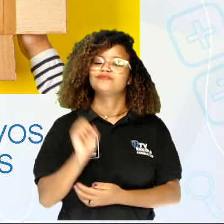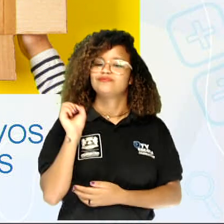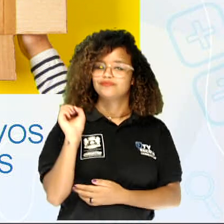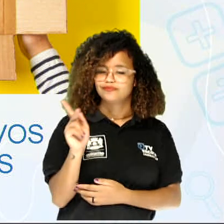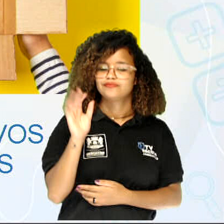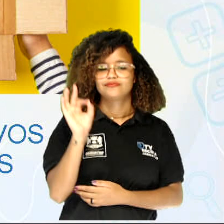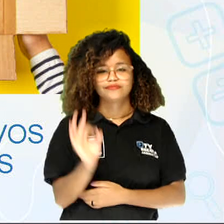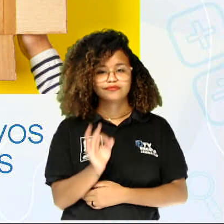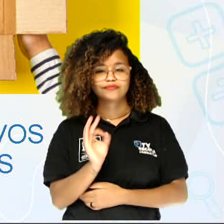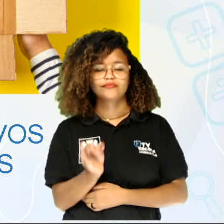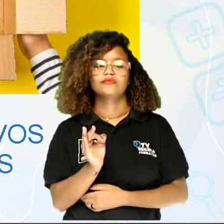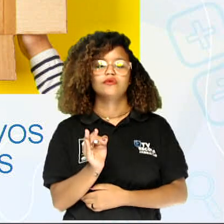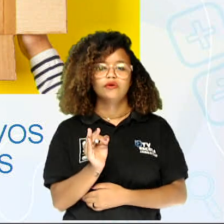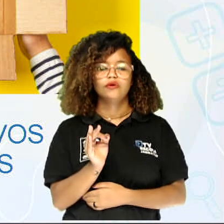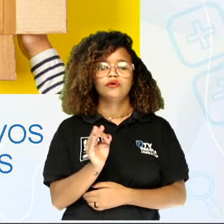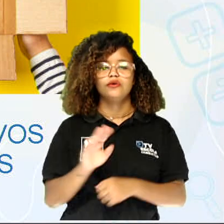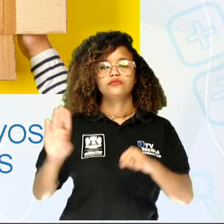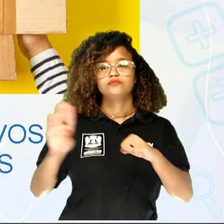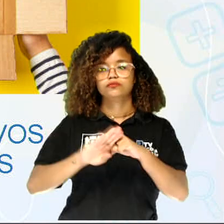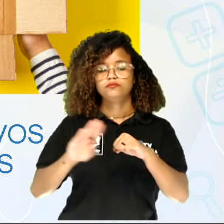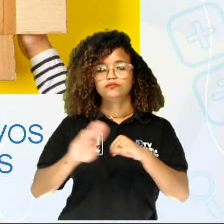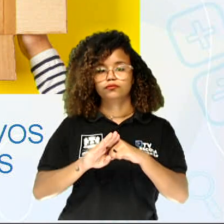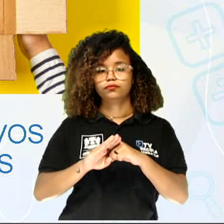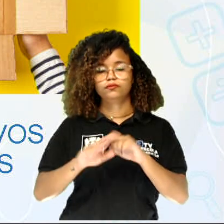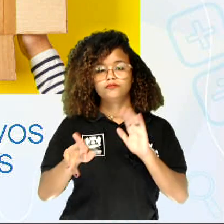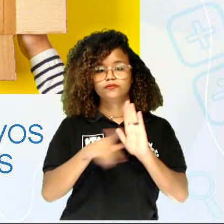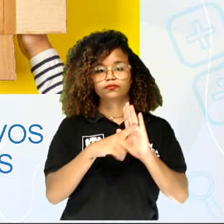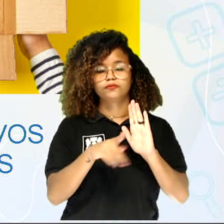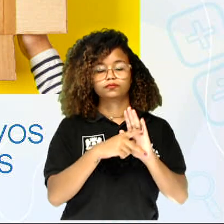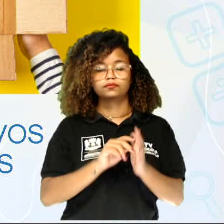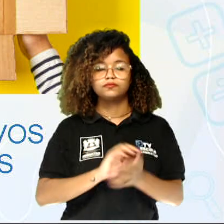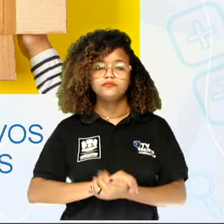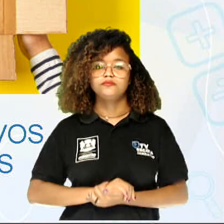bem. Substantivo próprio.